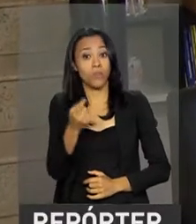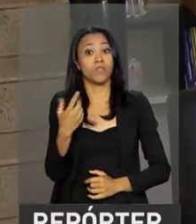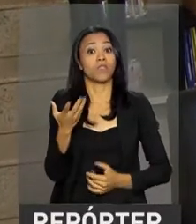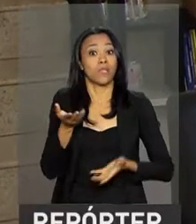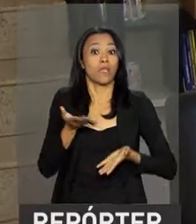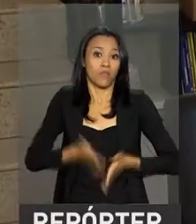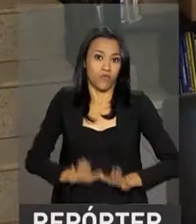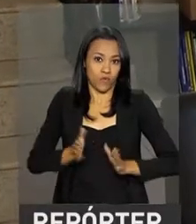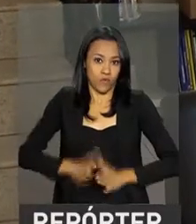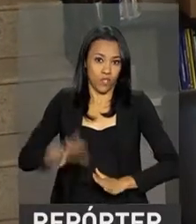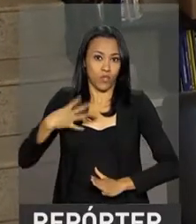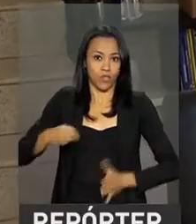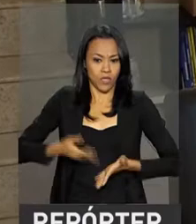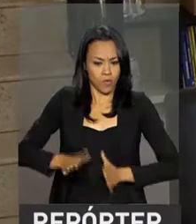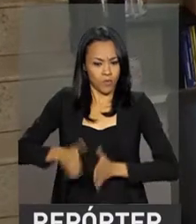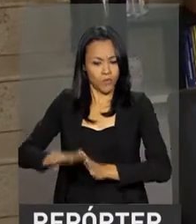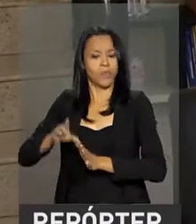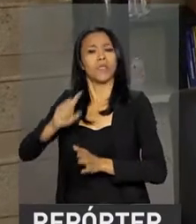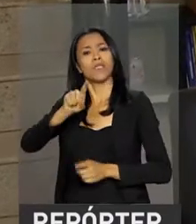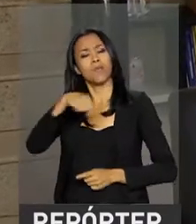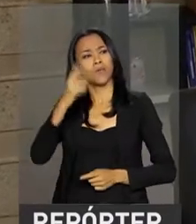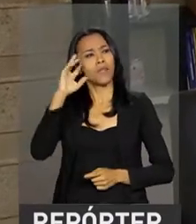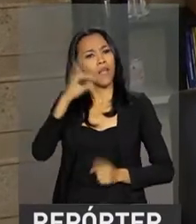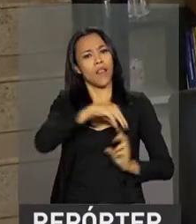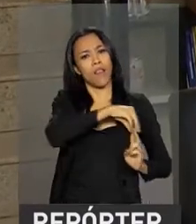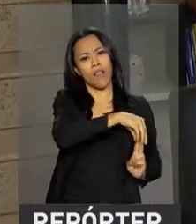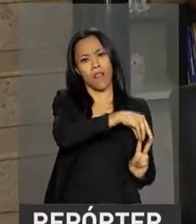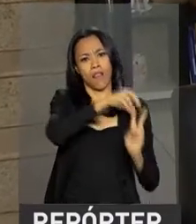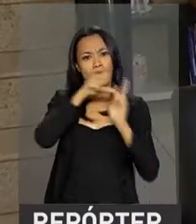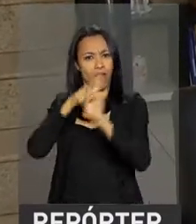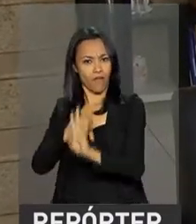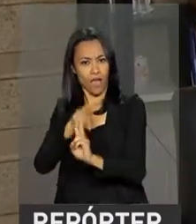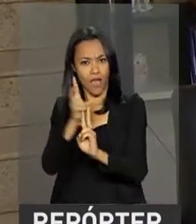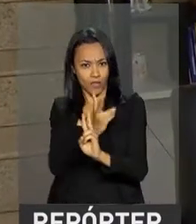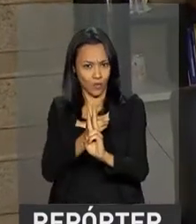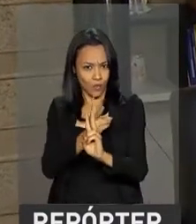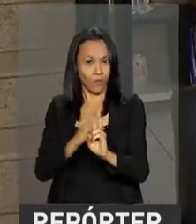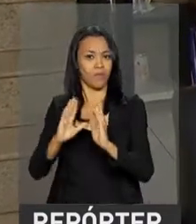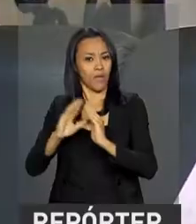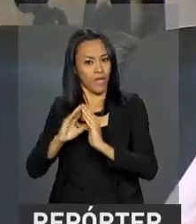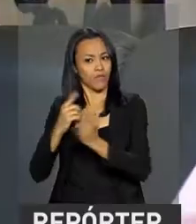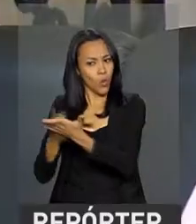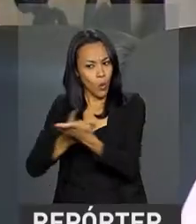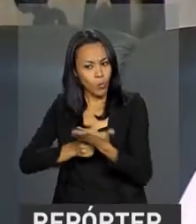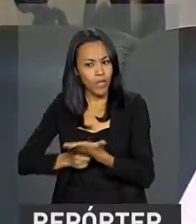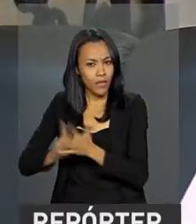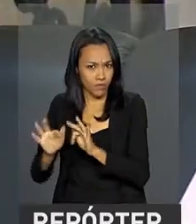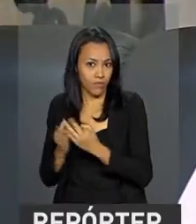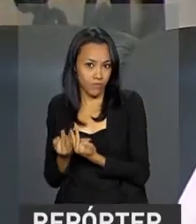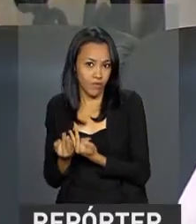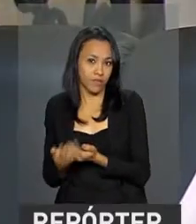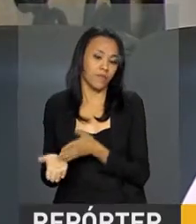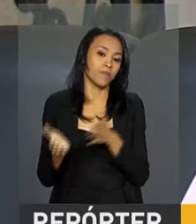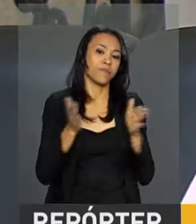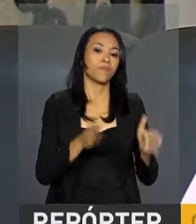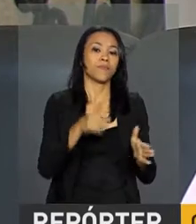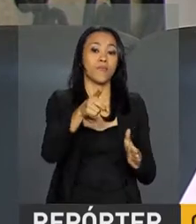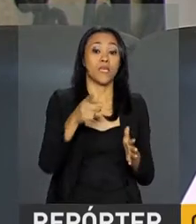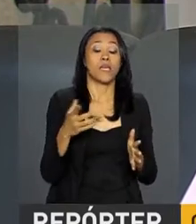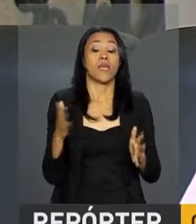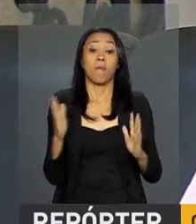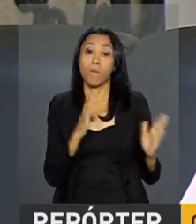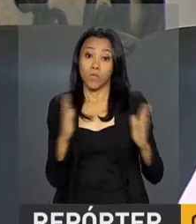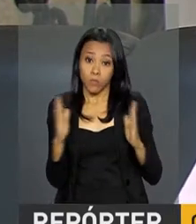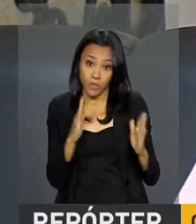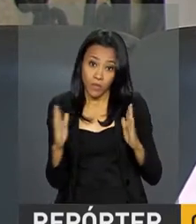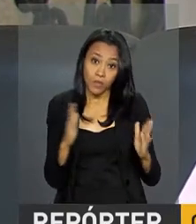biológicos ea decisão de levar marcela e esther para casa foi acertado em família processo e do som eu gosto muito de